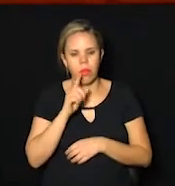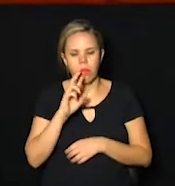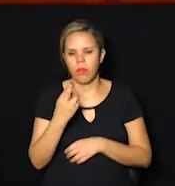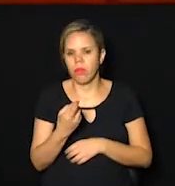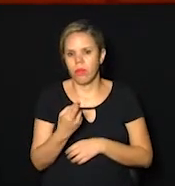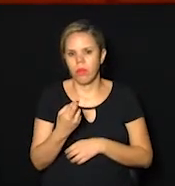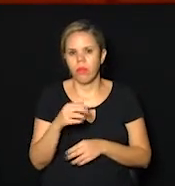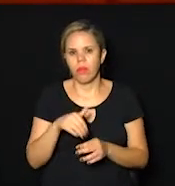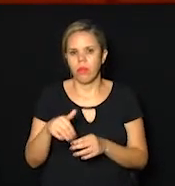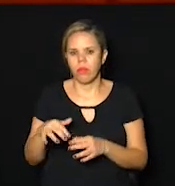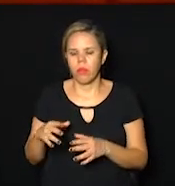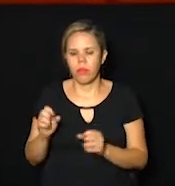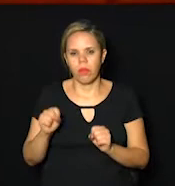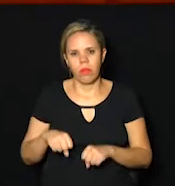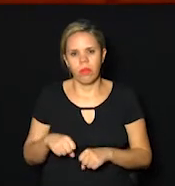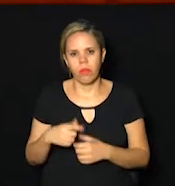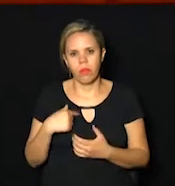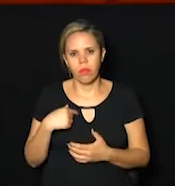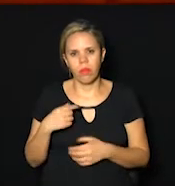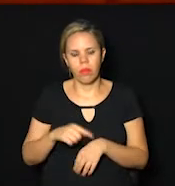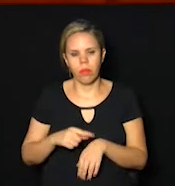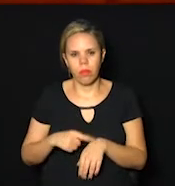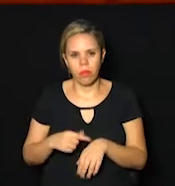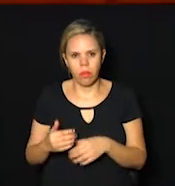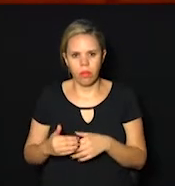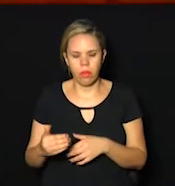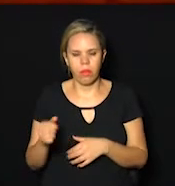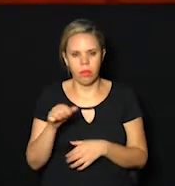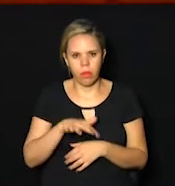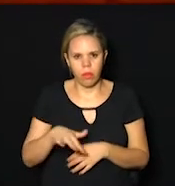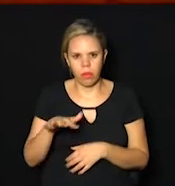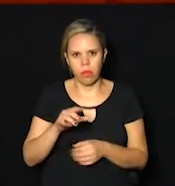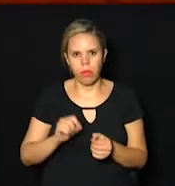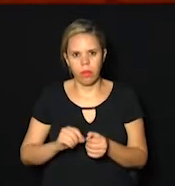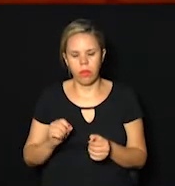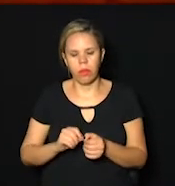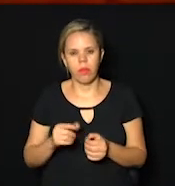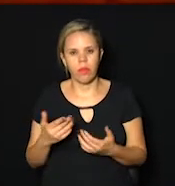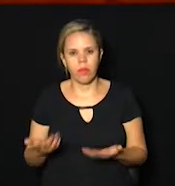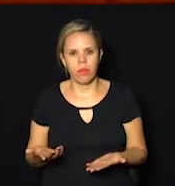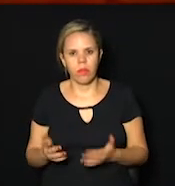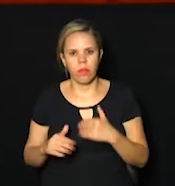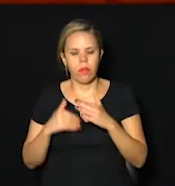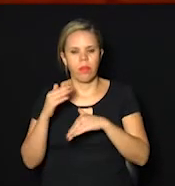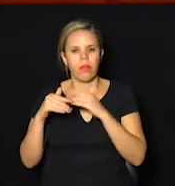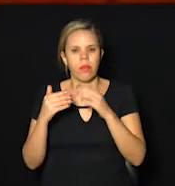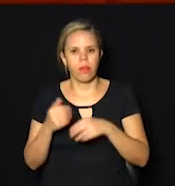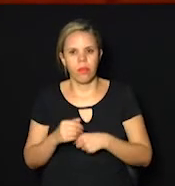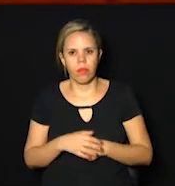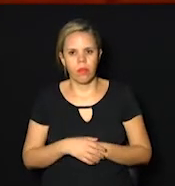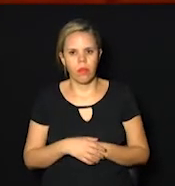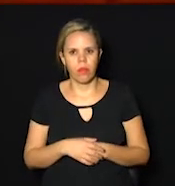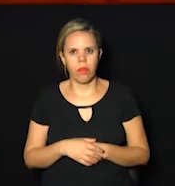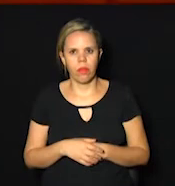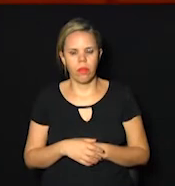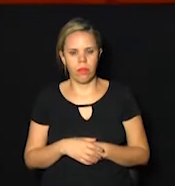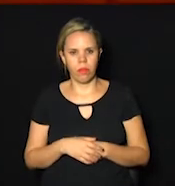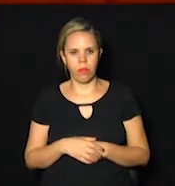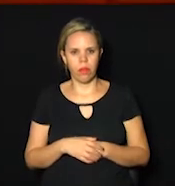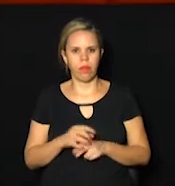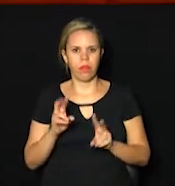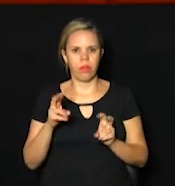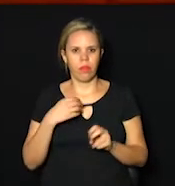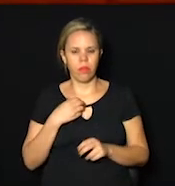eleitoral sempre. Pode ser que a gente consiga um tempo, mas em geral o que se faz é construção de